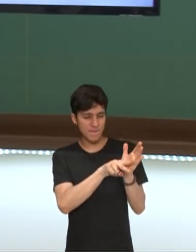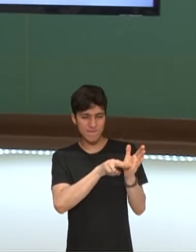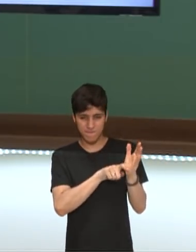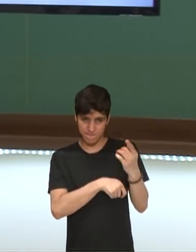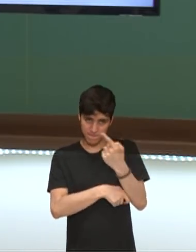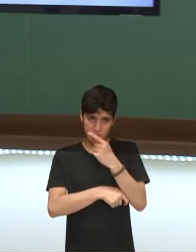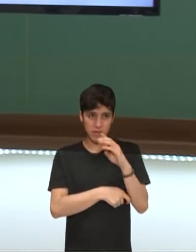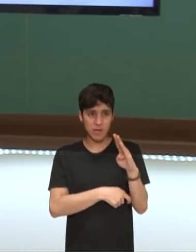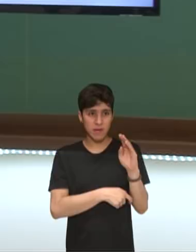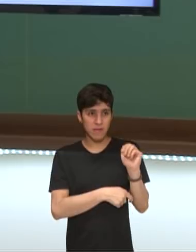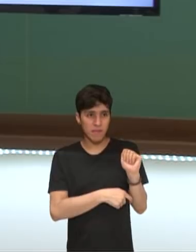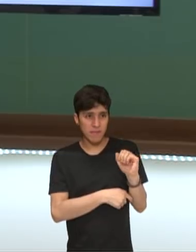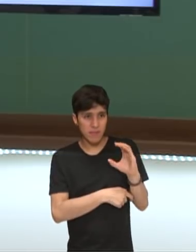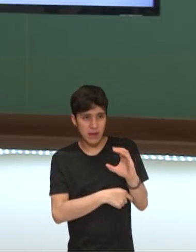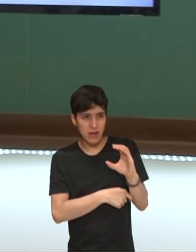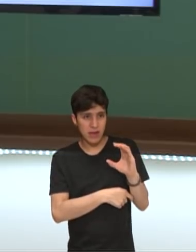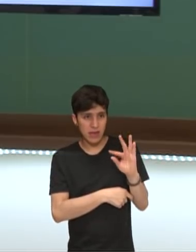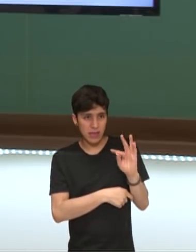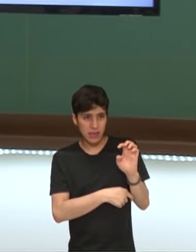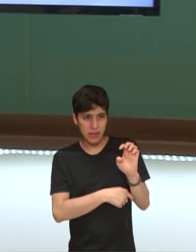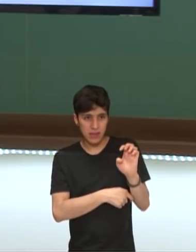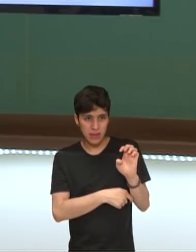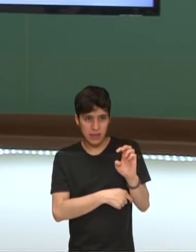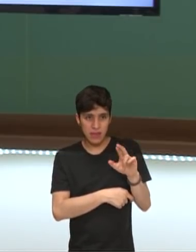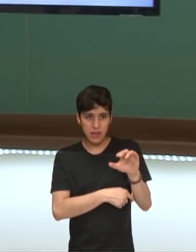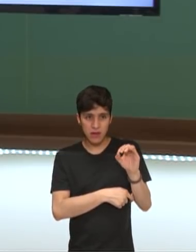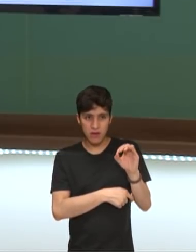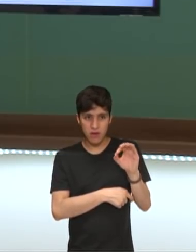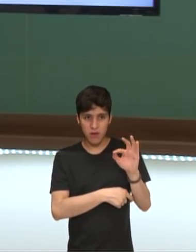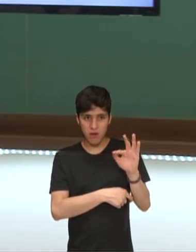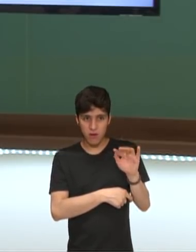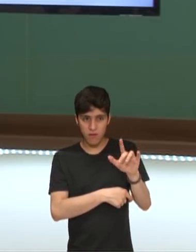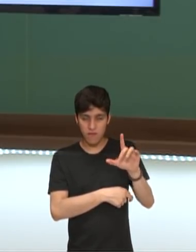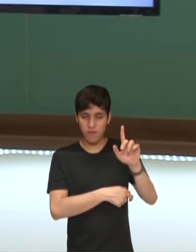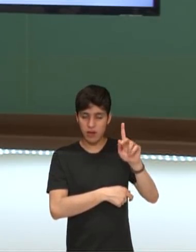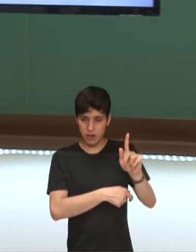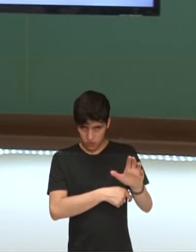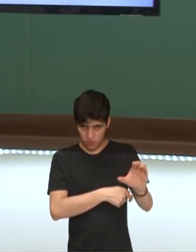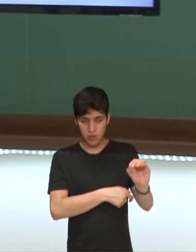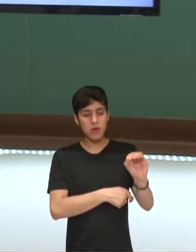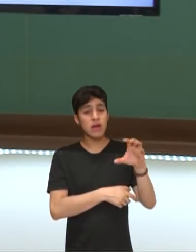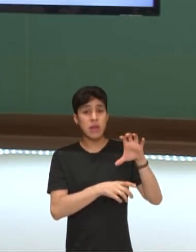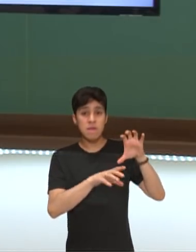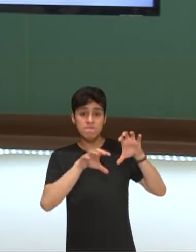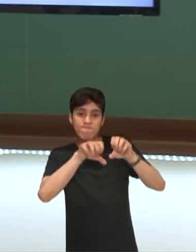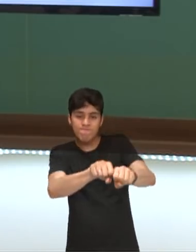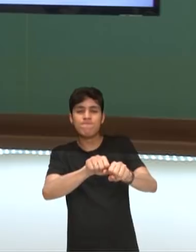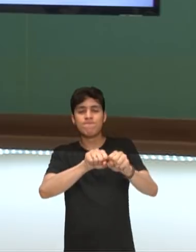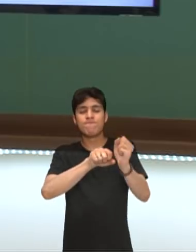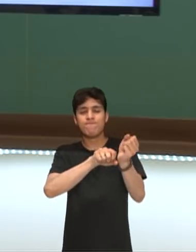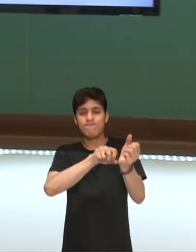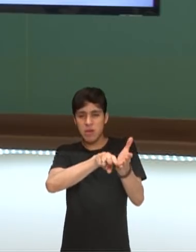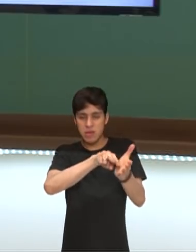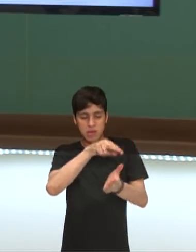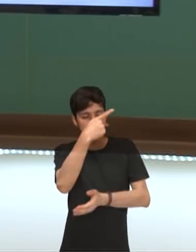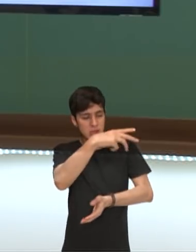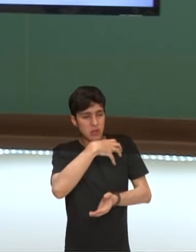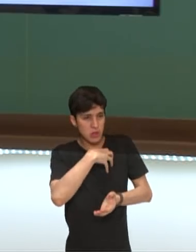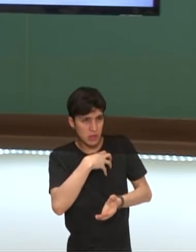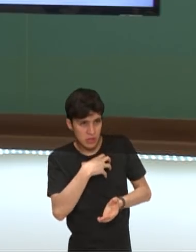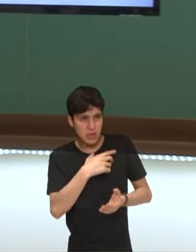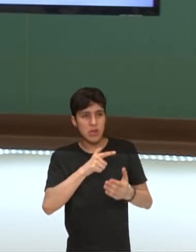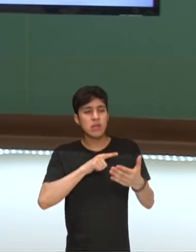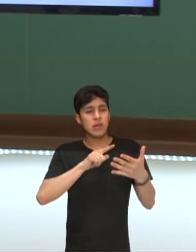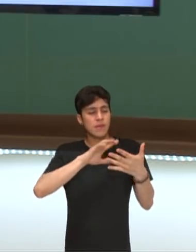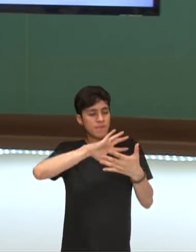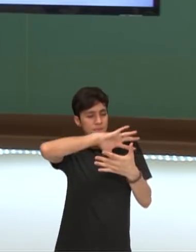Então, o bacteriófago, ele é um vírus que ataca bactérias e ele tem a seguinte composição estrutural. Uma capa